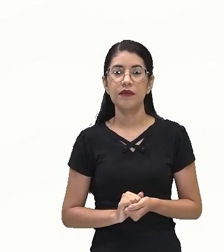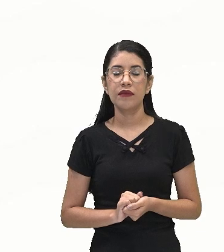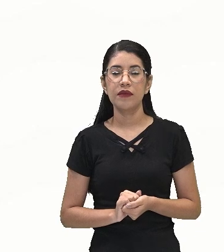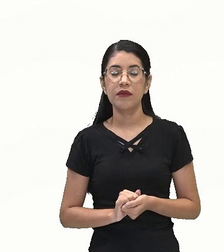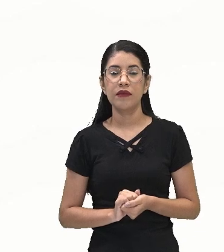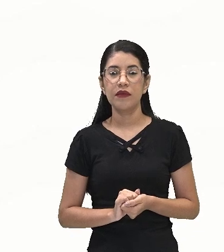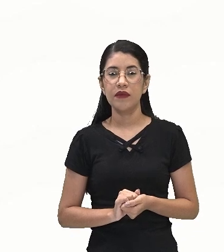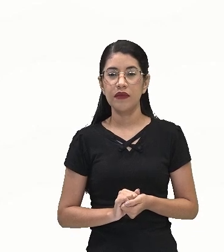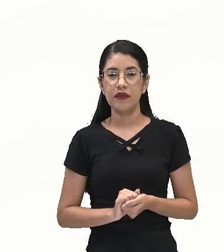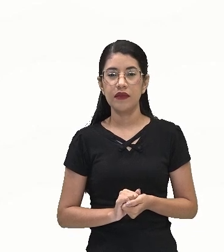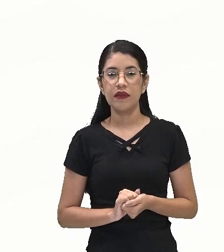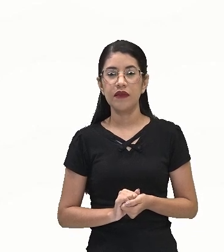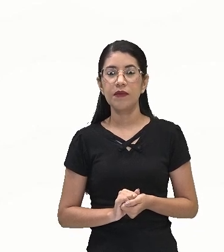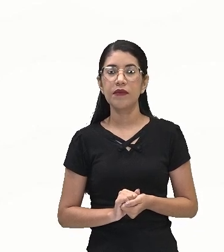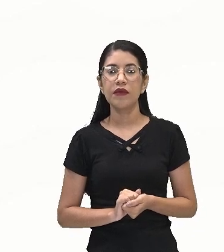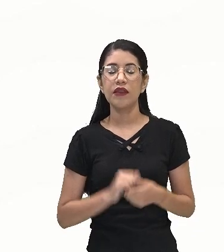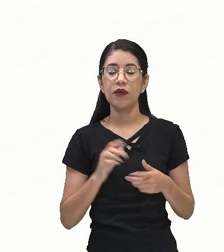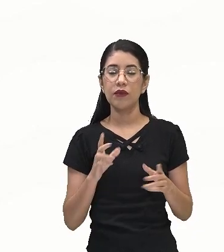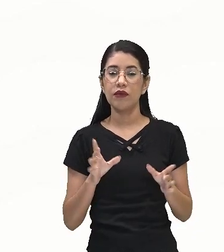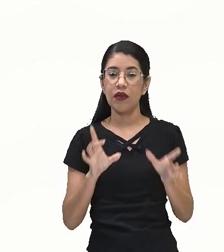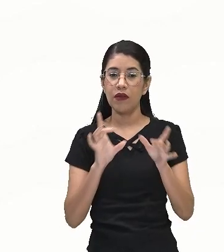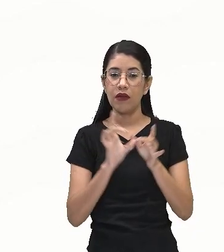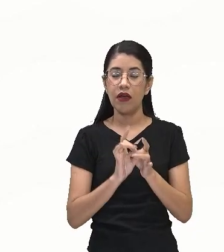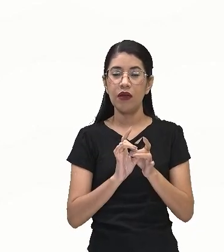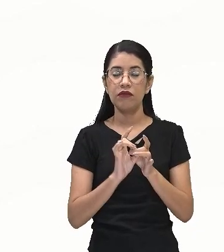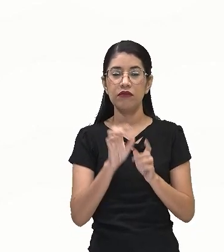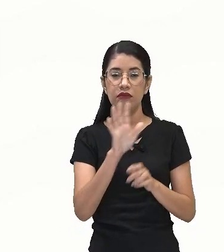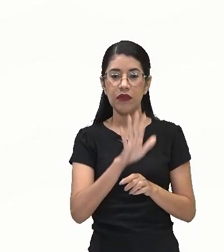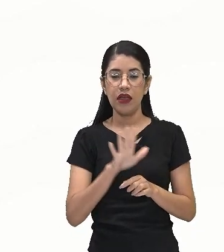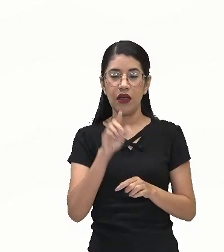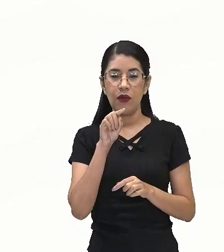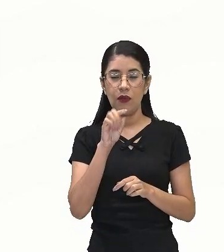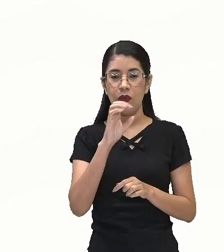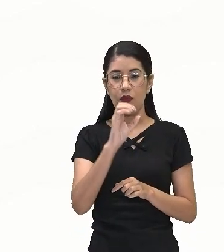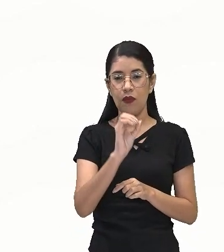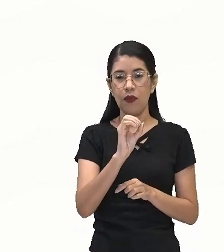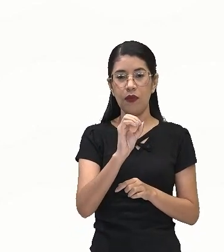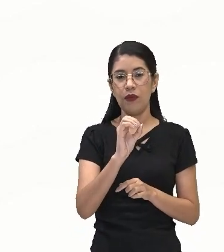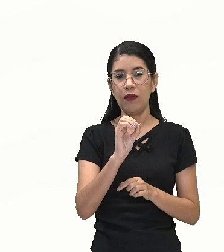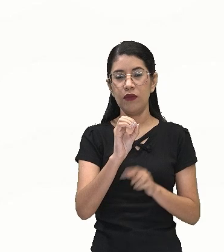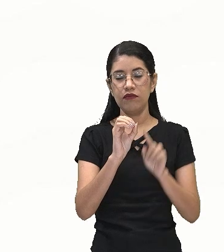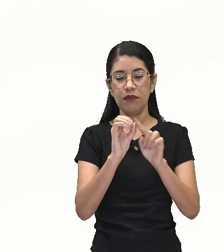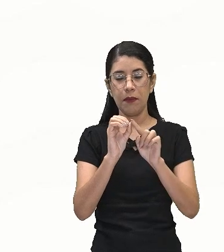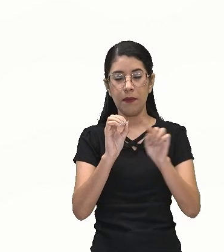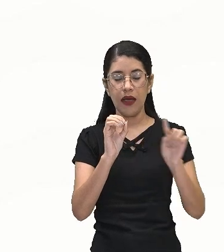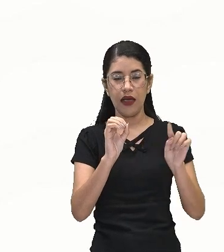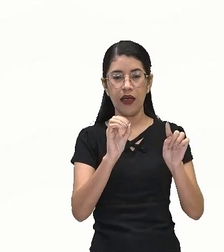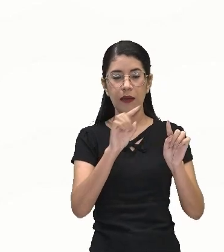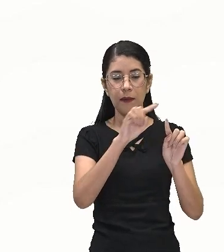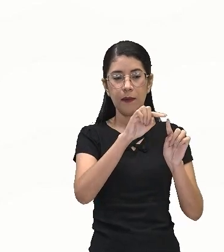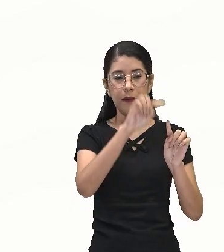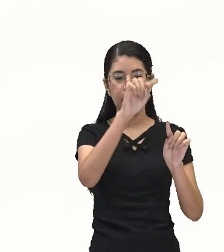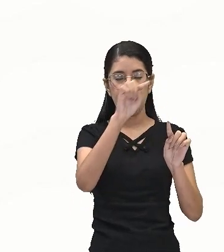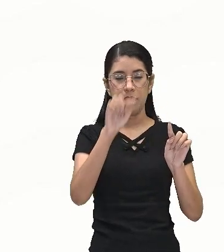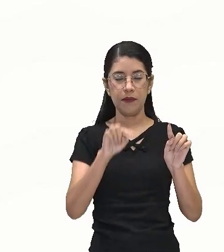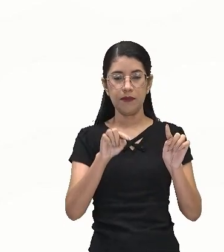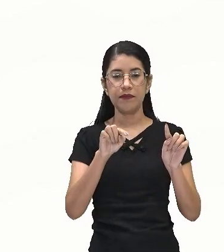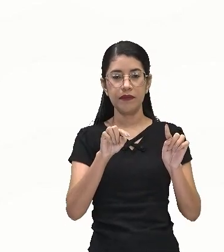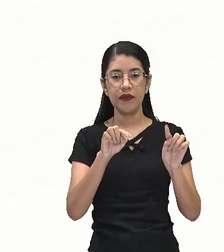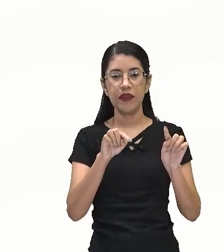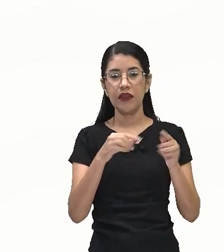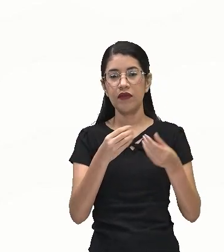centro O de um polígono regular de N lados a cada um dos seus vértices, esse polígono fica